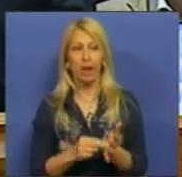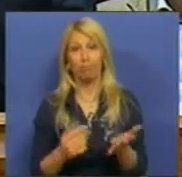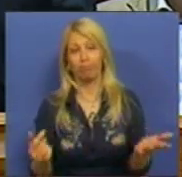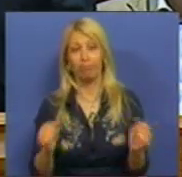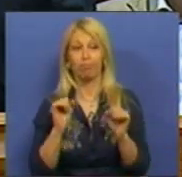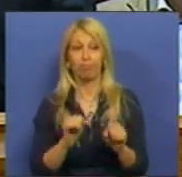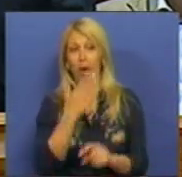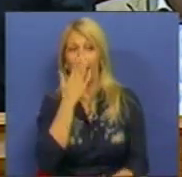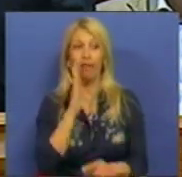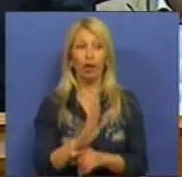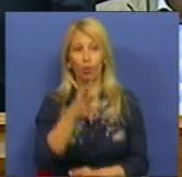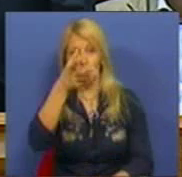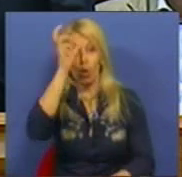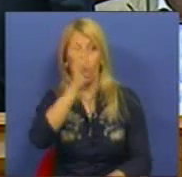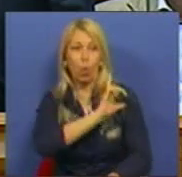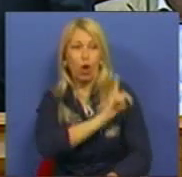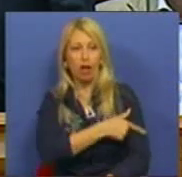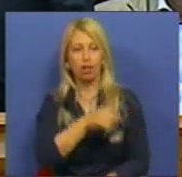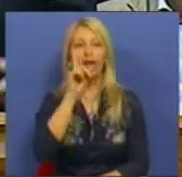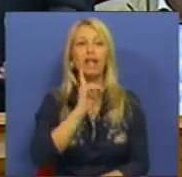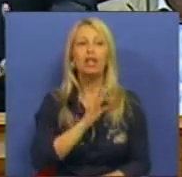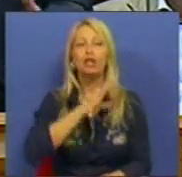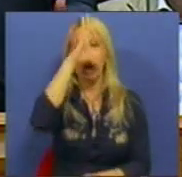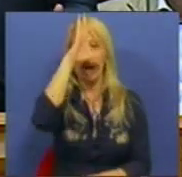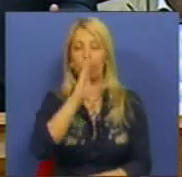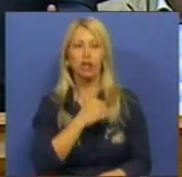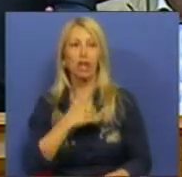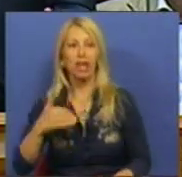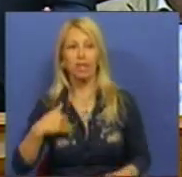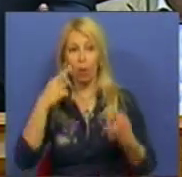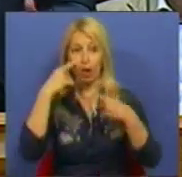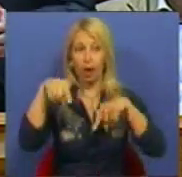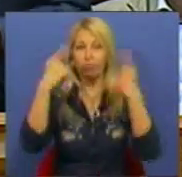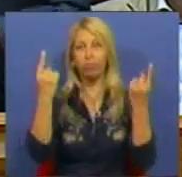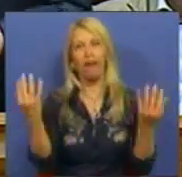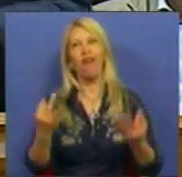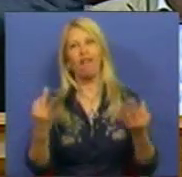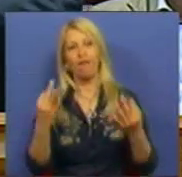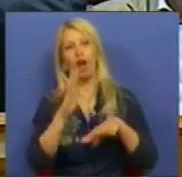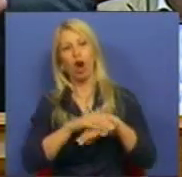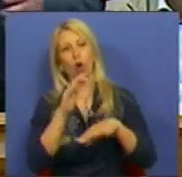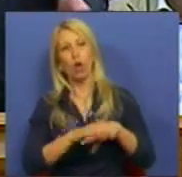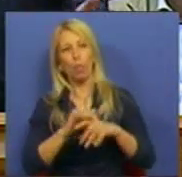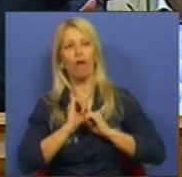coragem, que a senhora Ministra da Saúde fizesse aqui mea-culpa pelo facto de ter